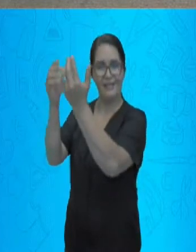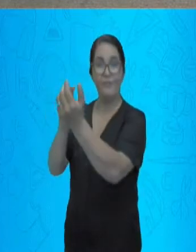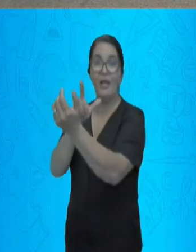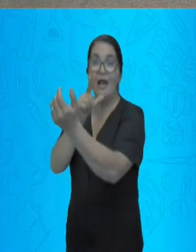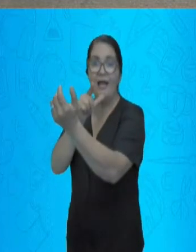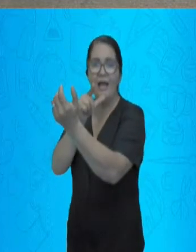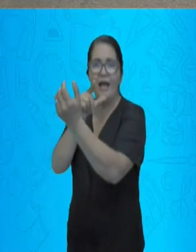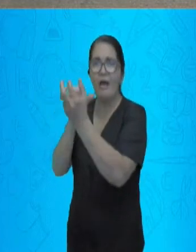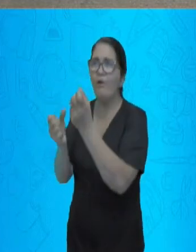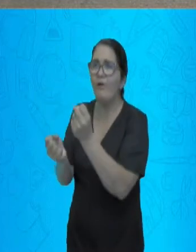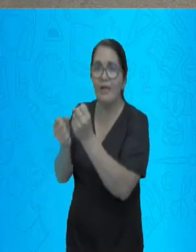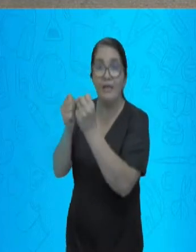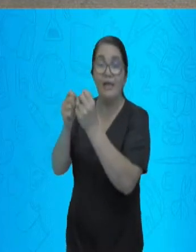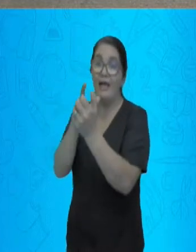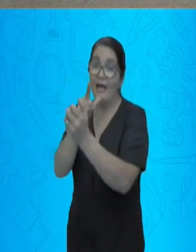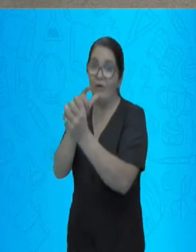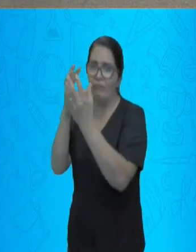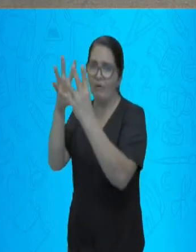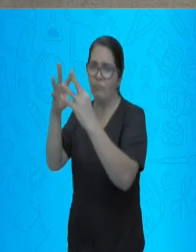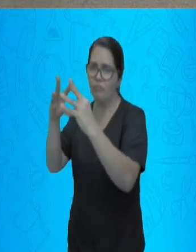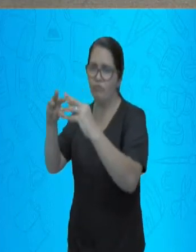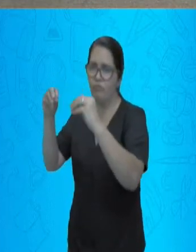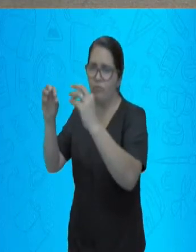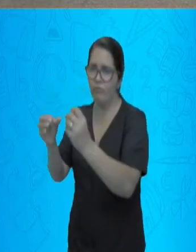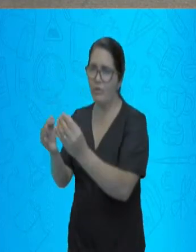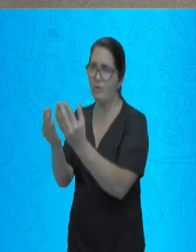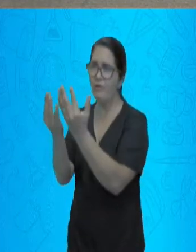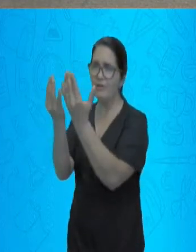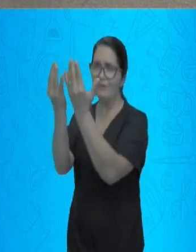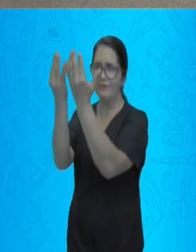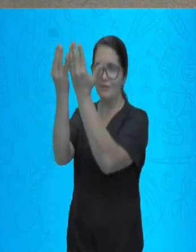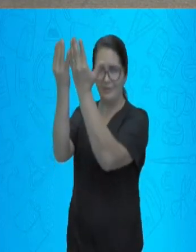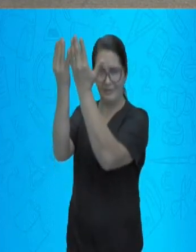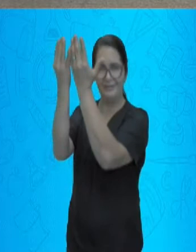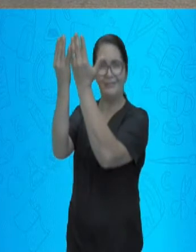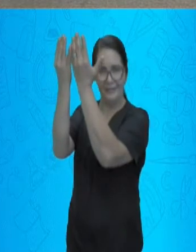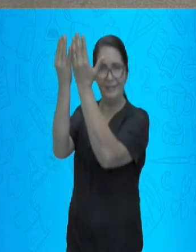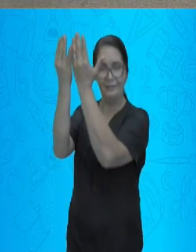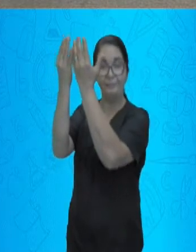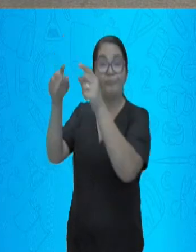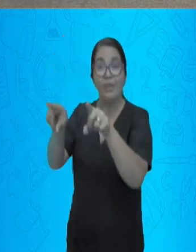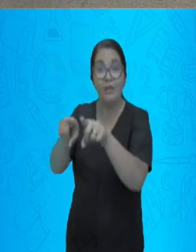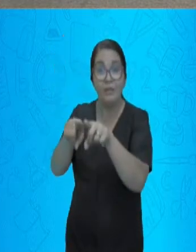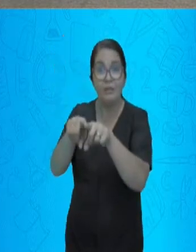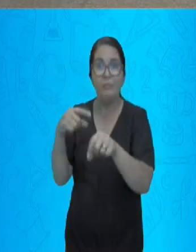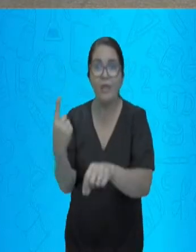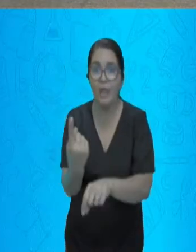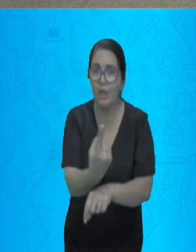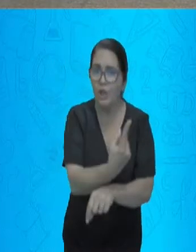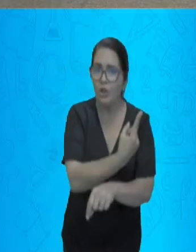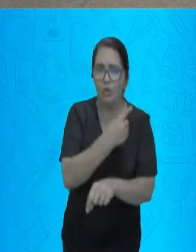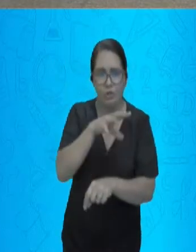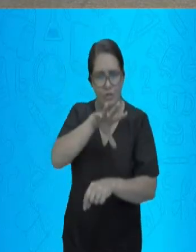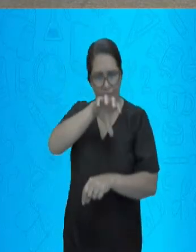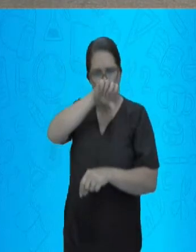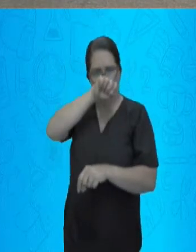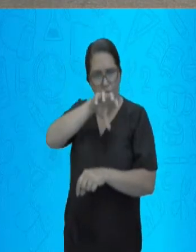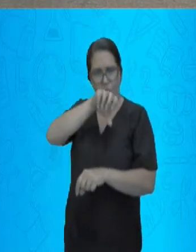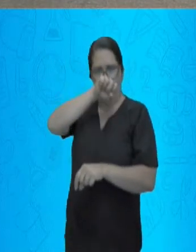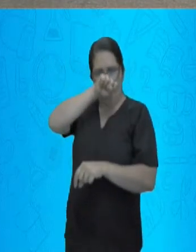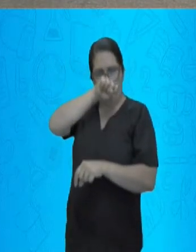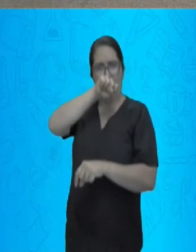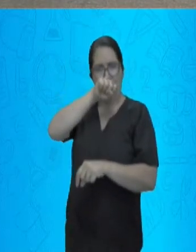expiração. Ele é produzido, ele é sintetizado no interior do nosso organismo.